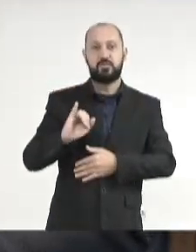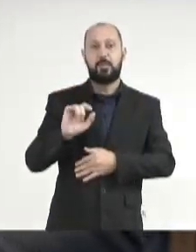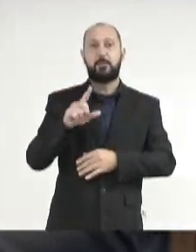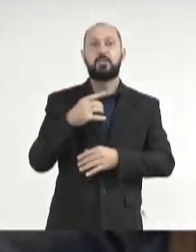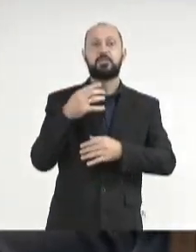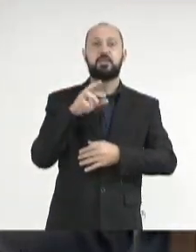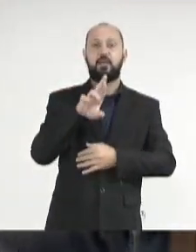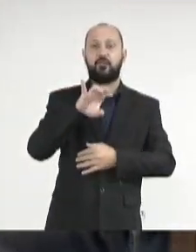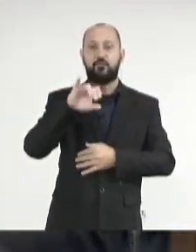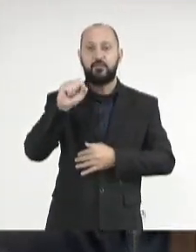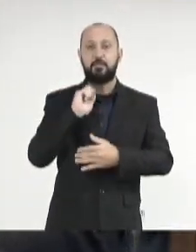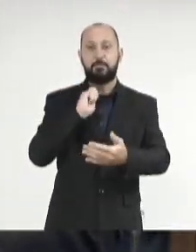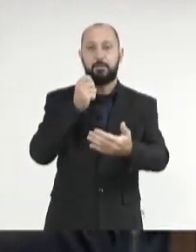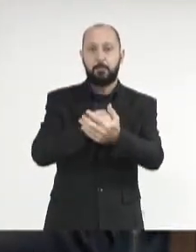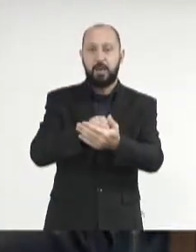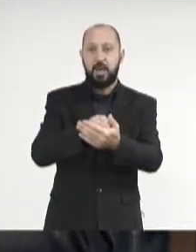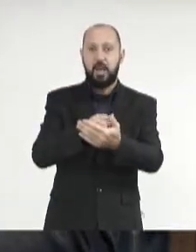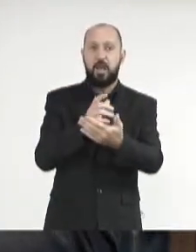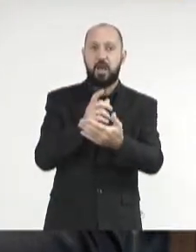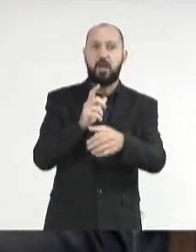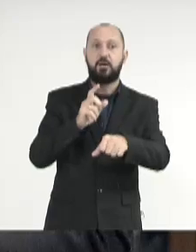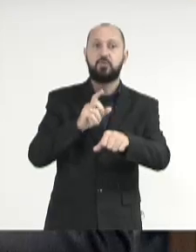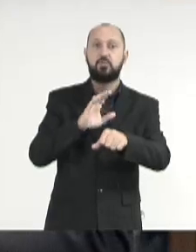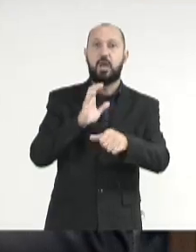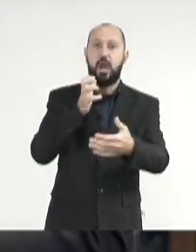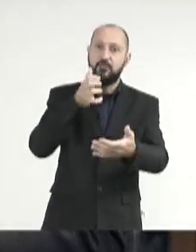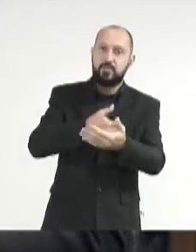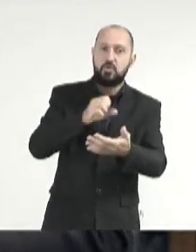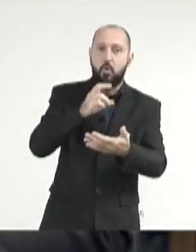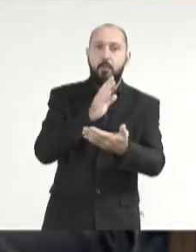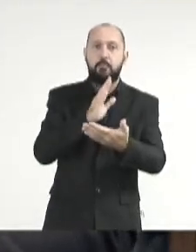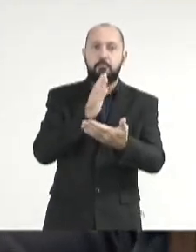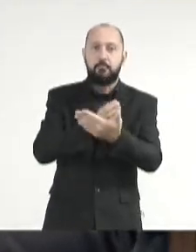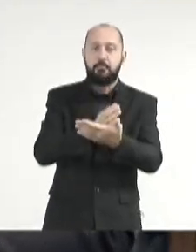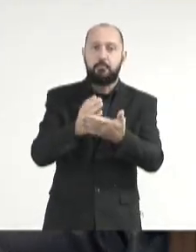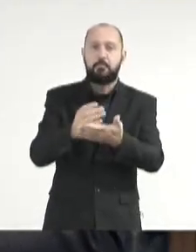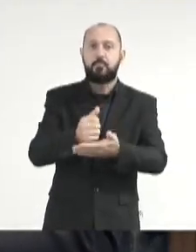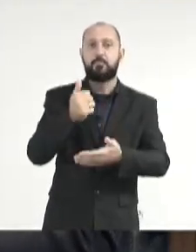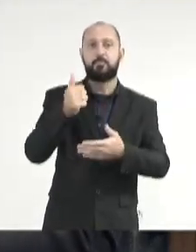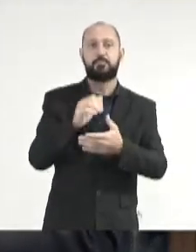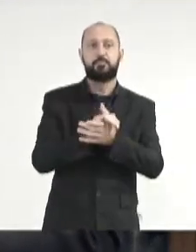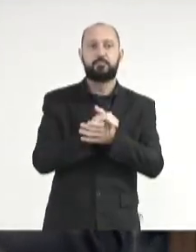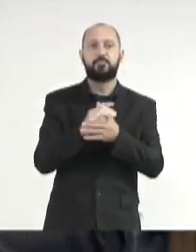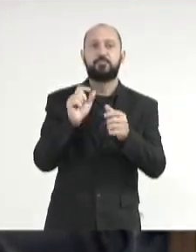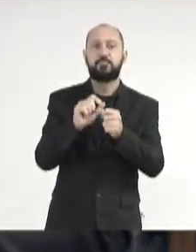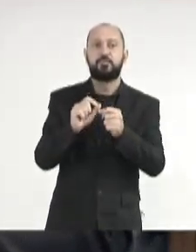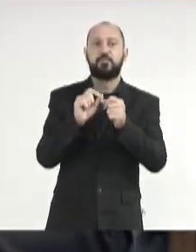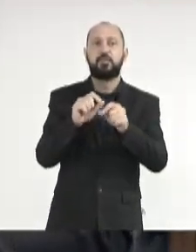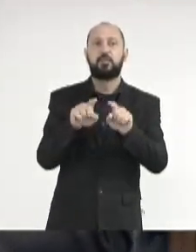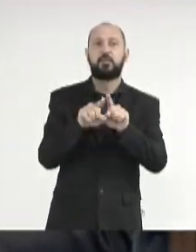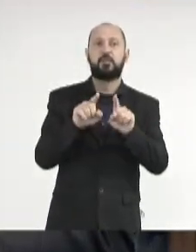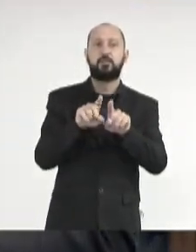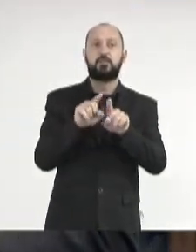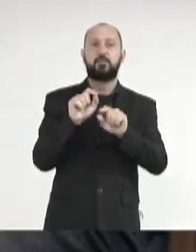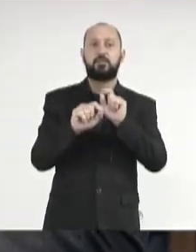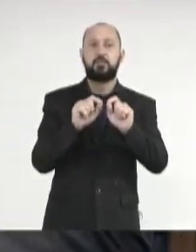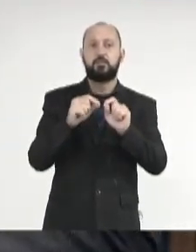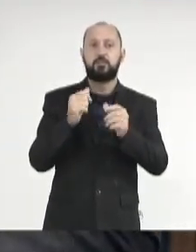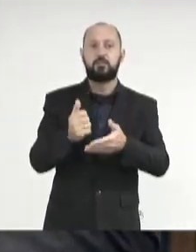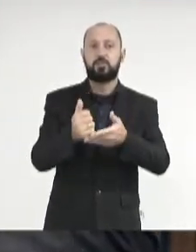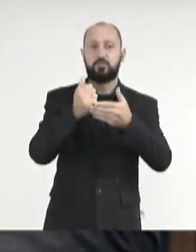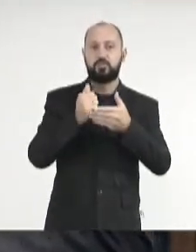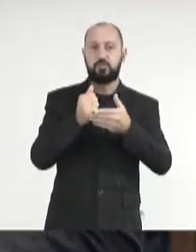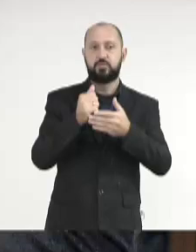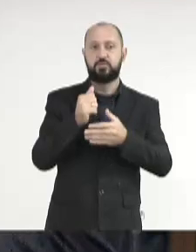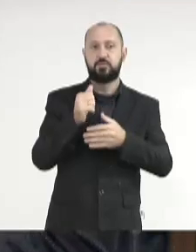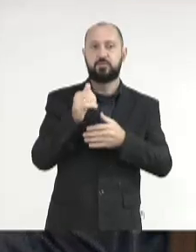ao refis e fizerem o pagamento, a adesão do refis ao pagamento à vista ou o pagamento da primeira parcela. Feito isso, também volta a ter esse benefício fiscal. Ou